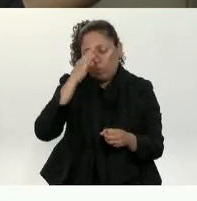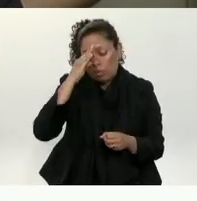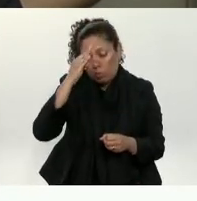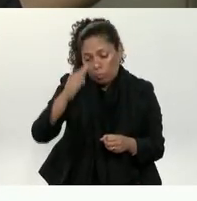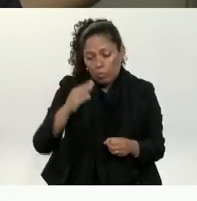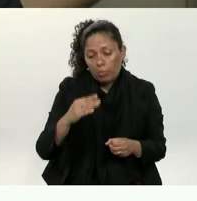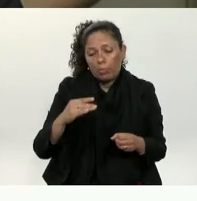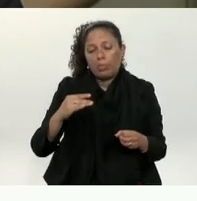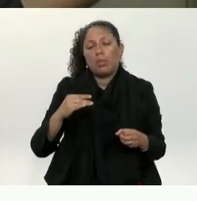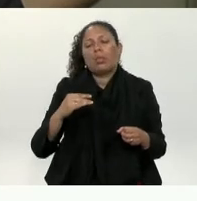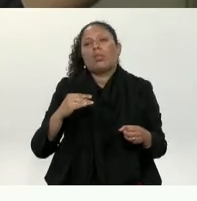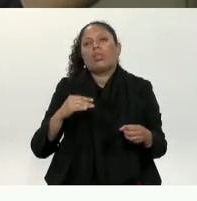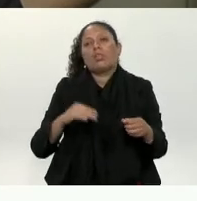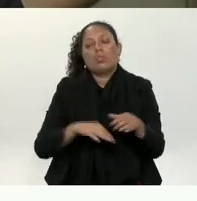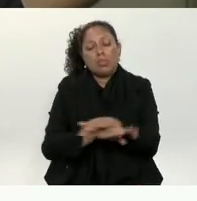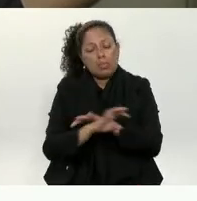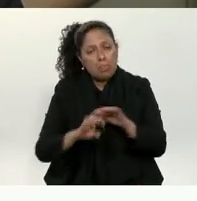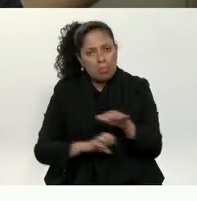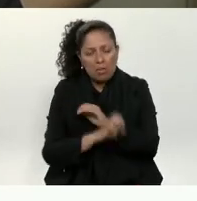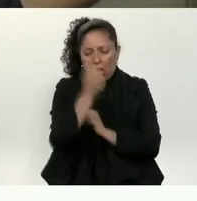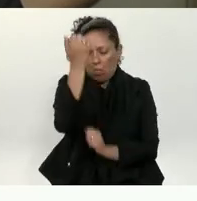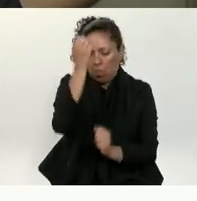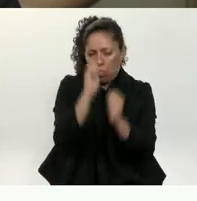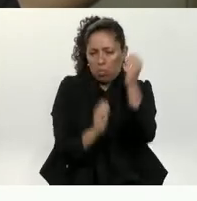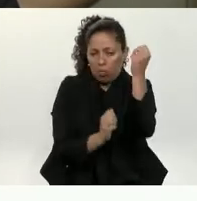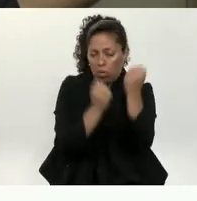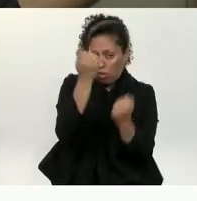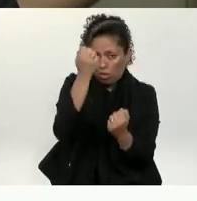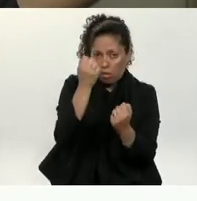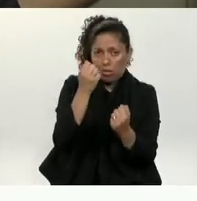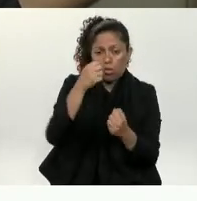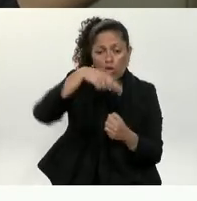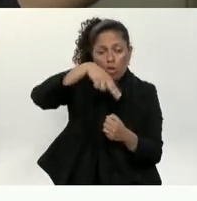do Noroeste Fluminense, também vai haver um interesse de maior